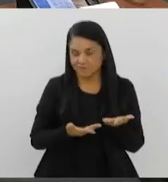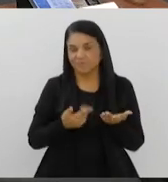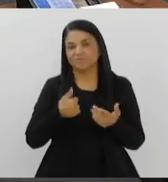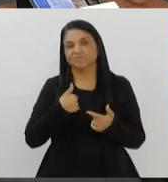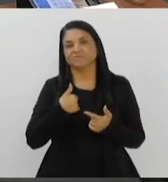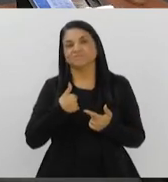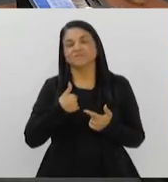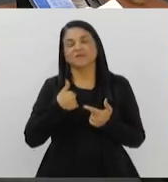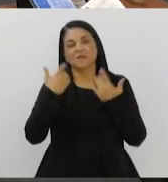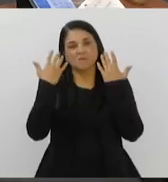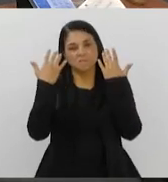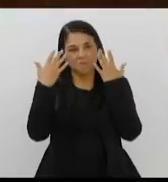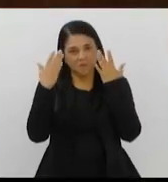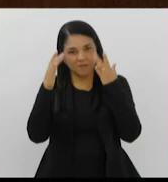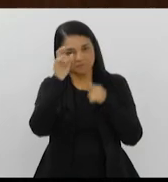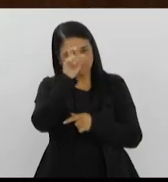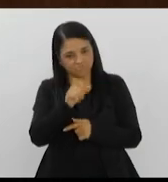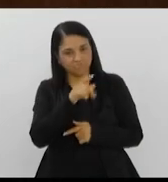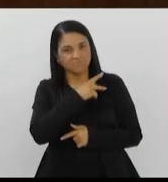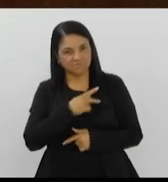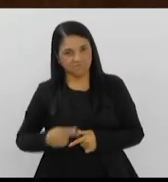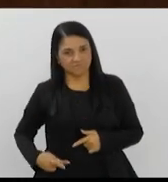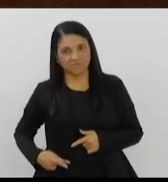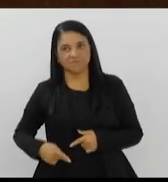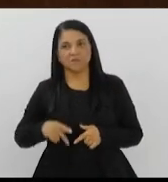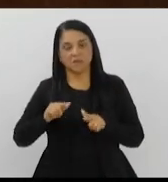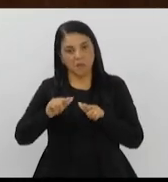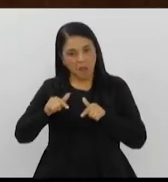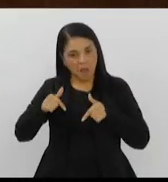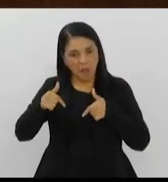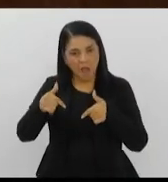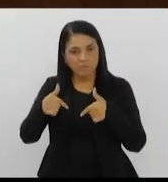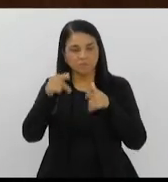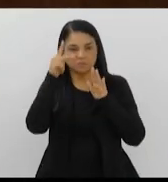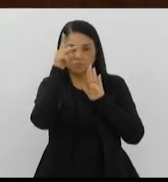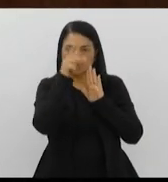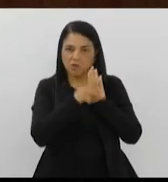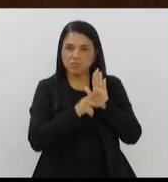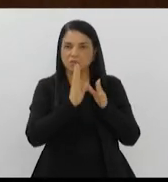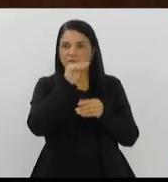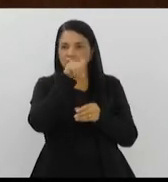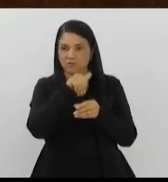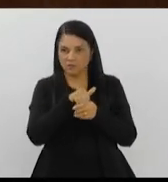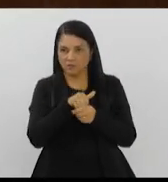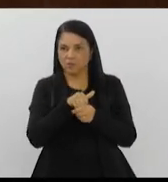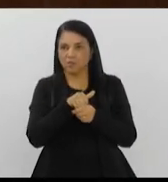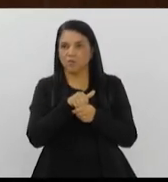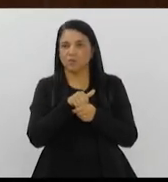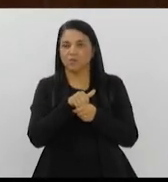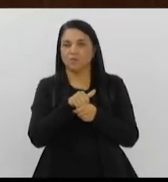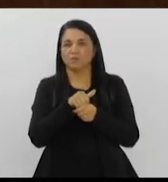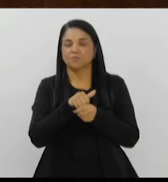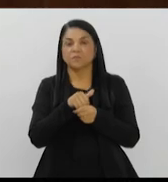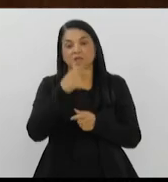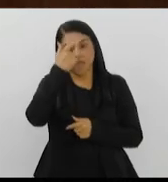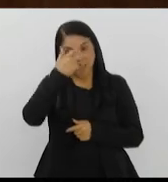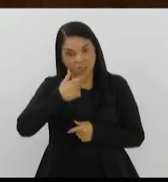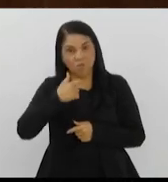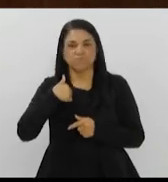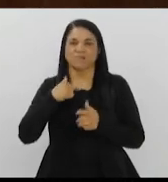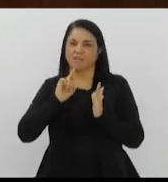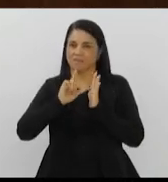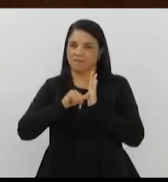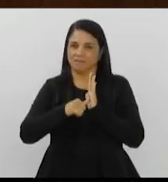a Vossa Excelência pela condução ágil do processo de votação, mas eu que me